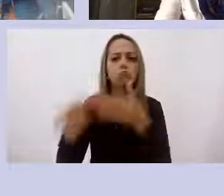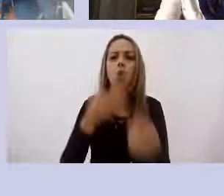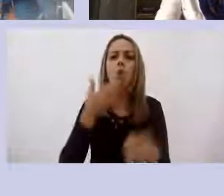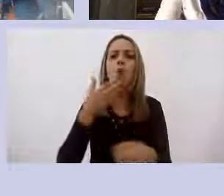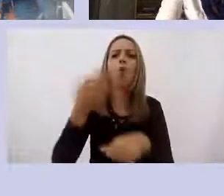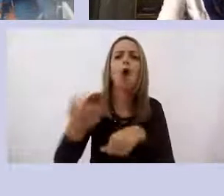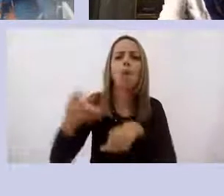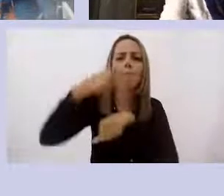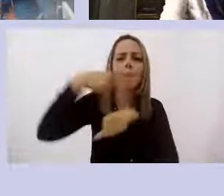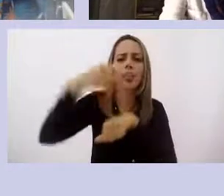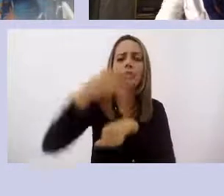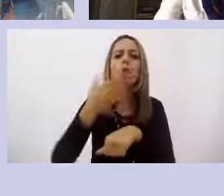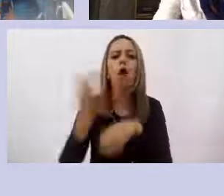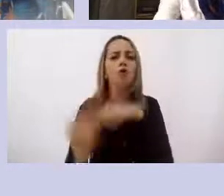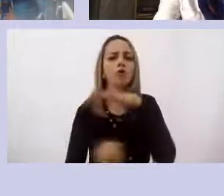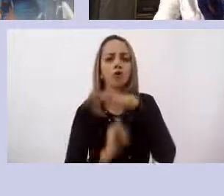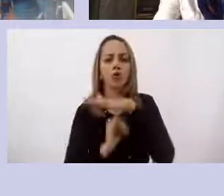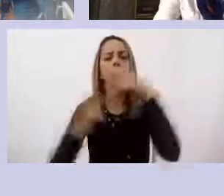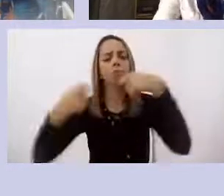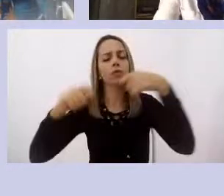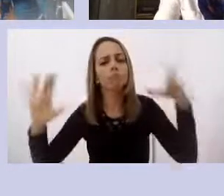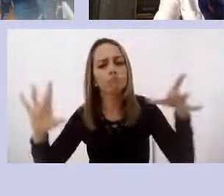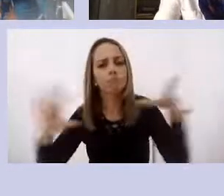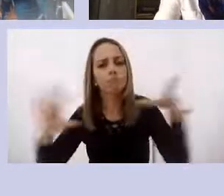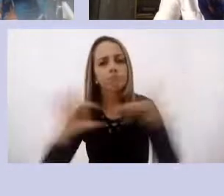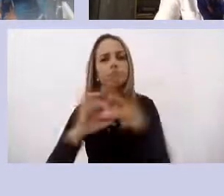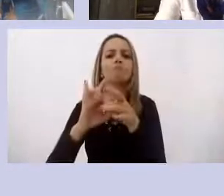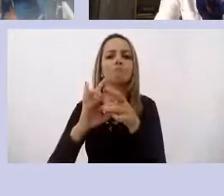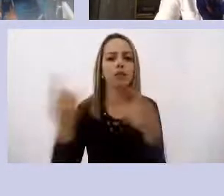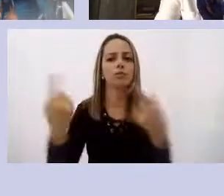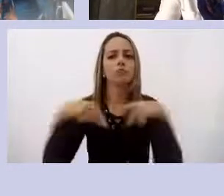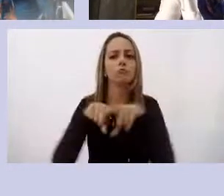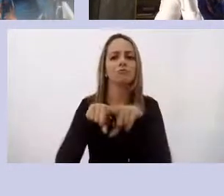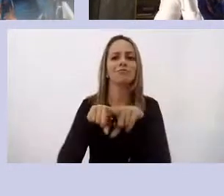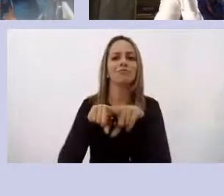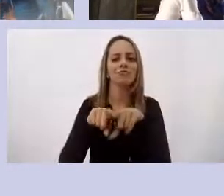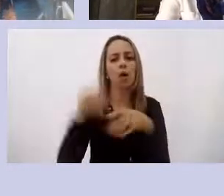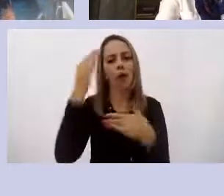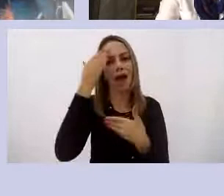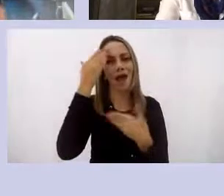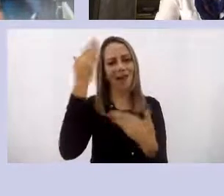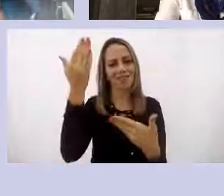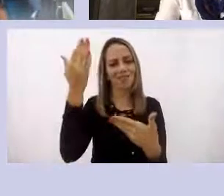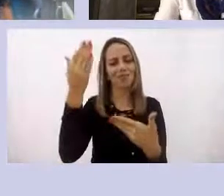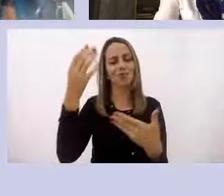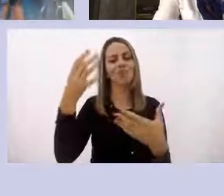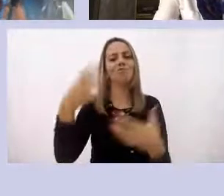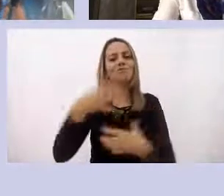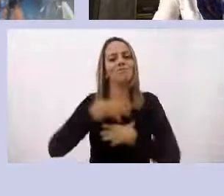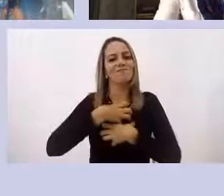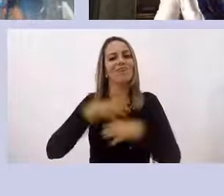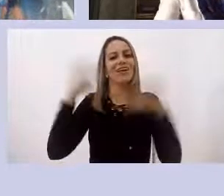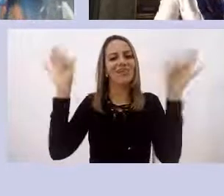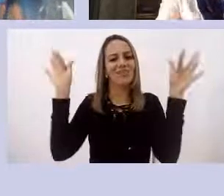aqui um pouco mais feliz. E até a próxima, né? Até o nosso segundo colóquio.